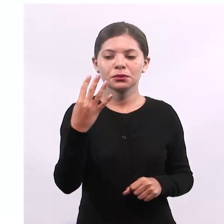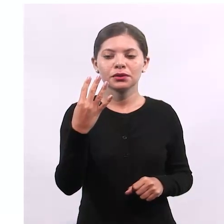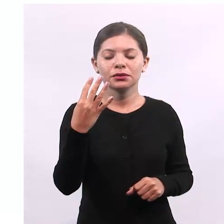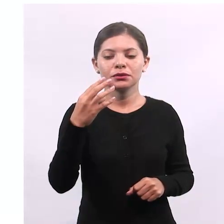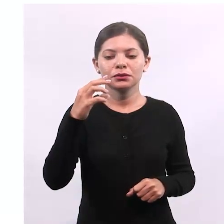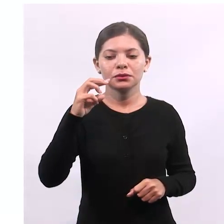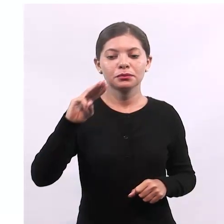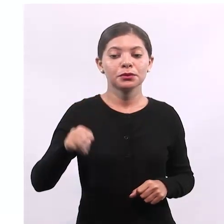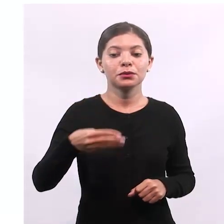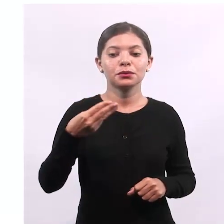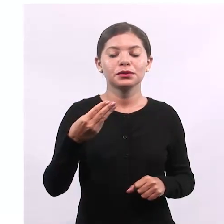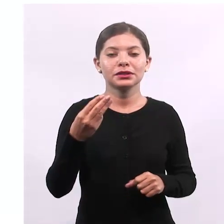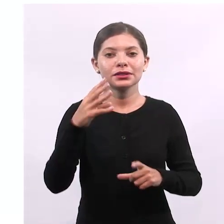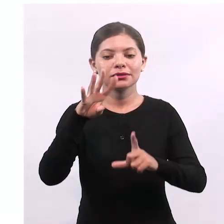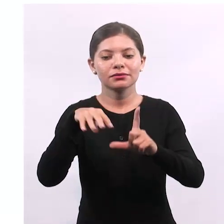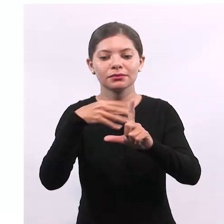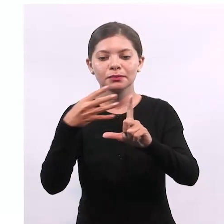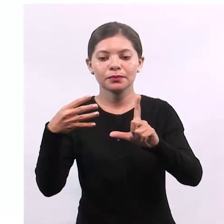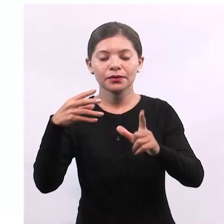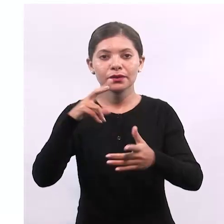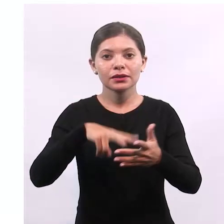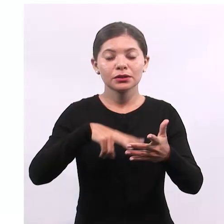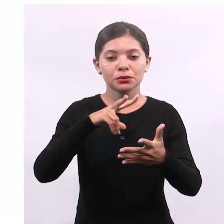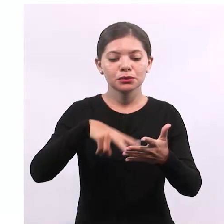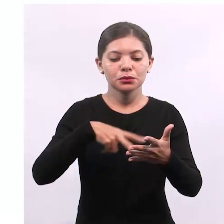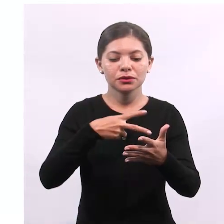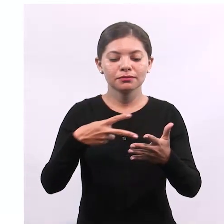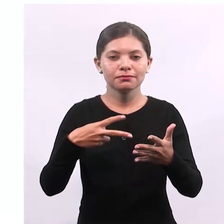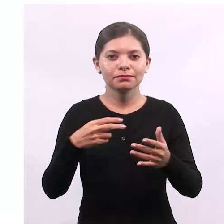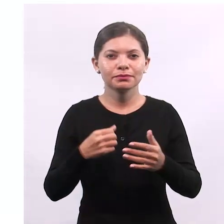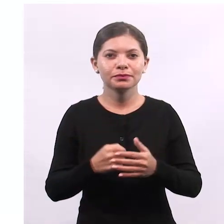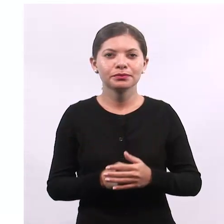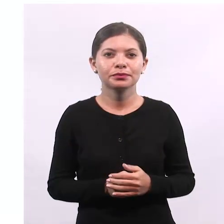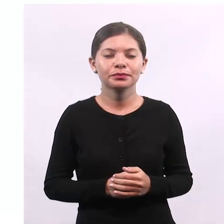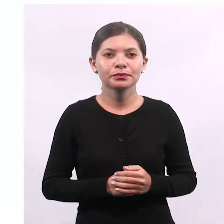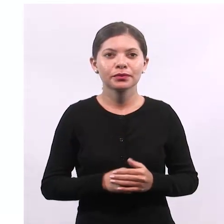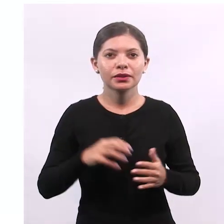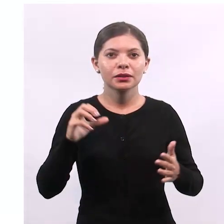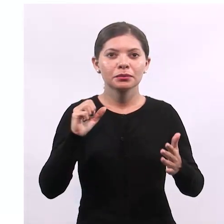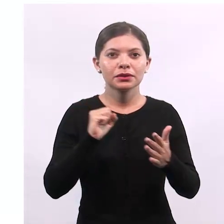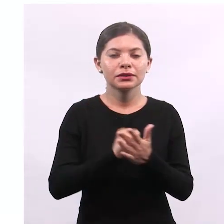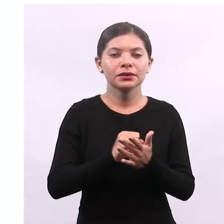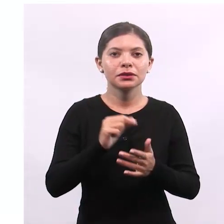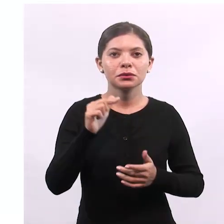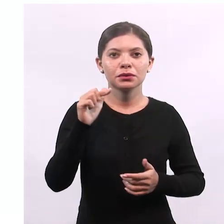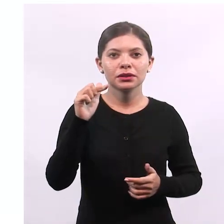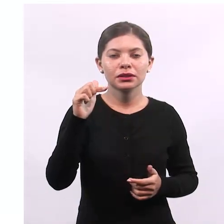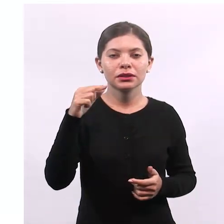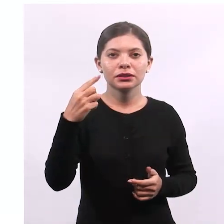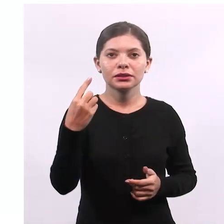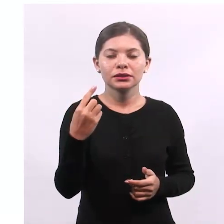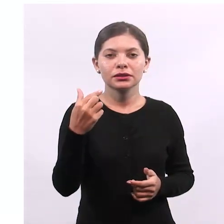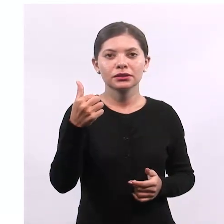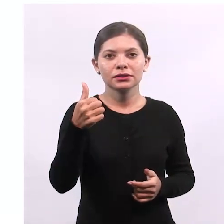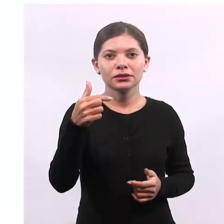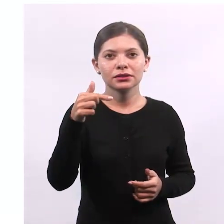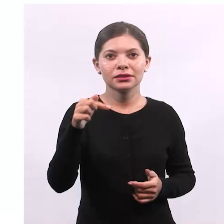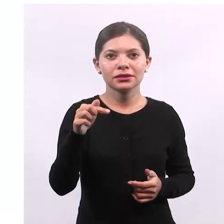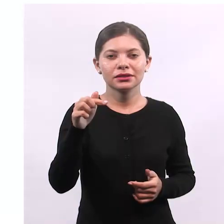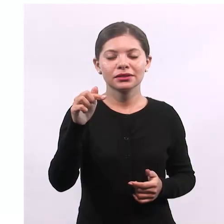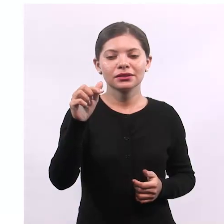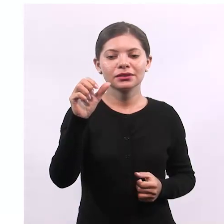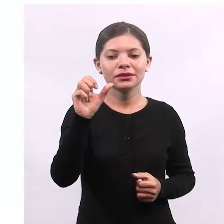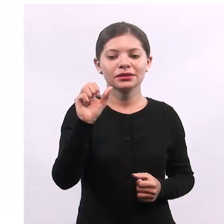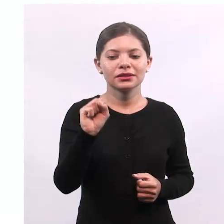do gráfico nas matrículas de 187 mil escolas da educação básica então ela trouxe mais